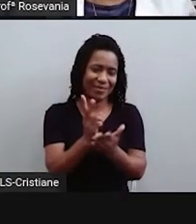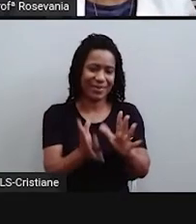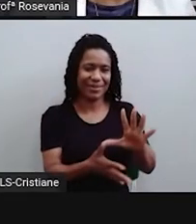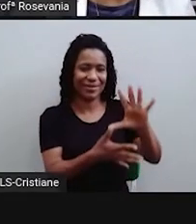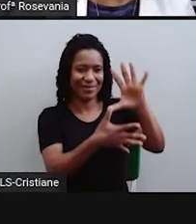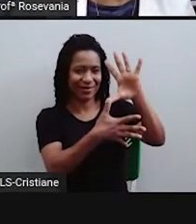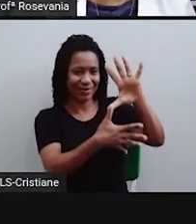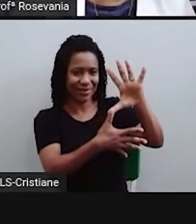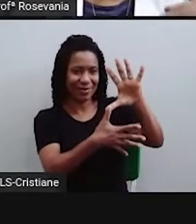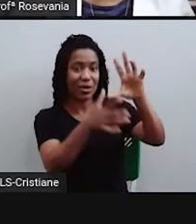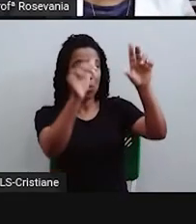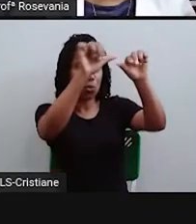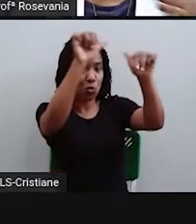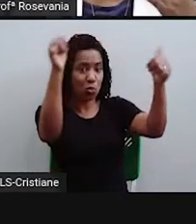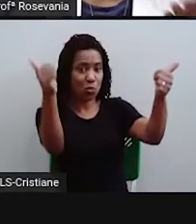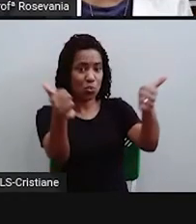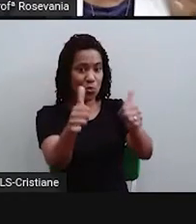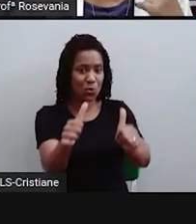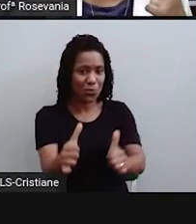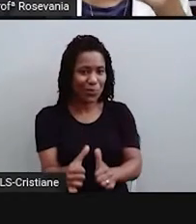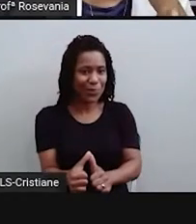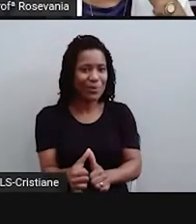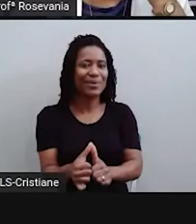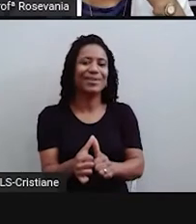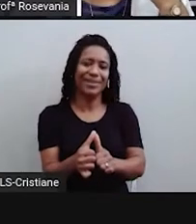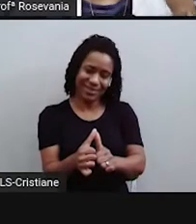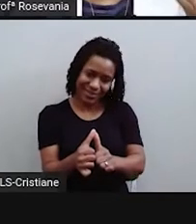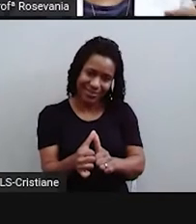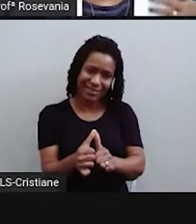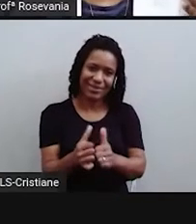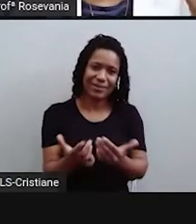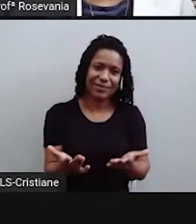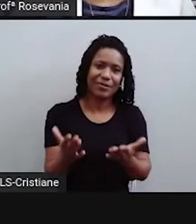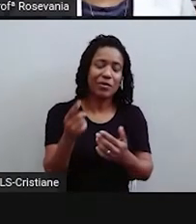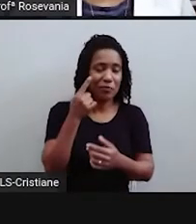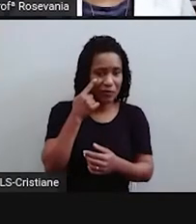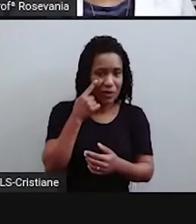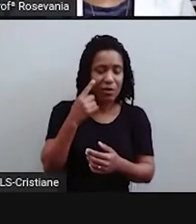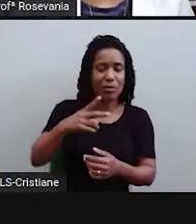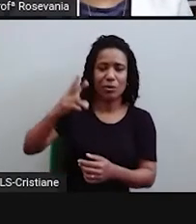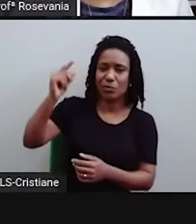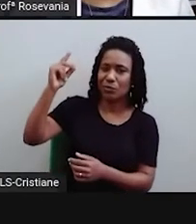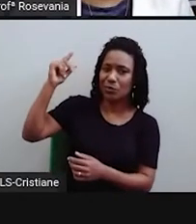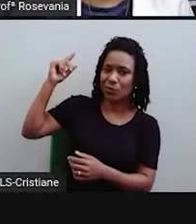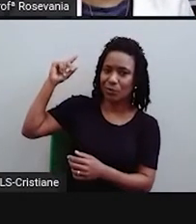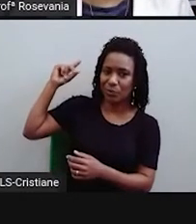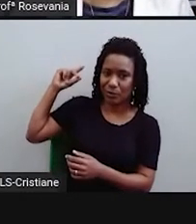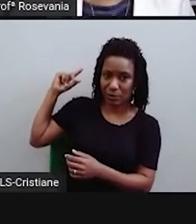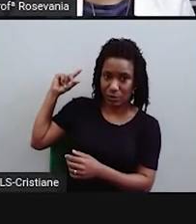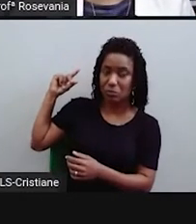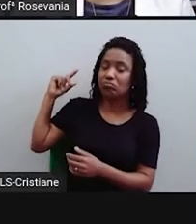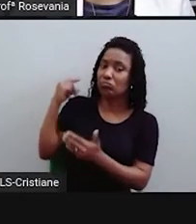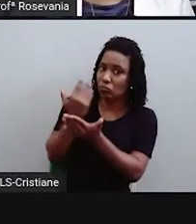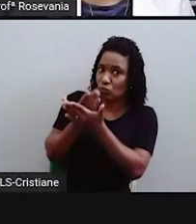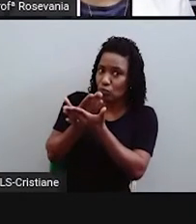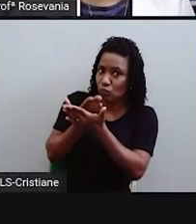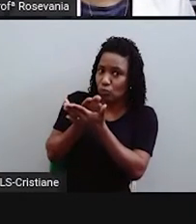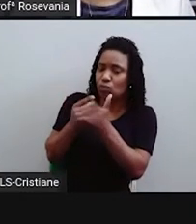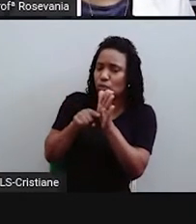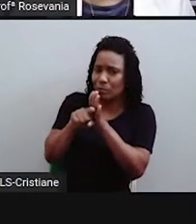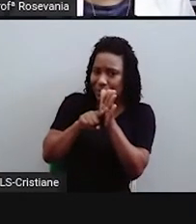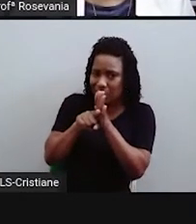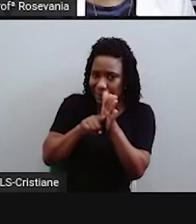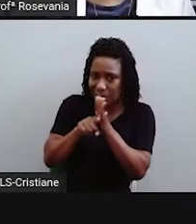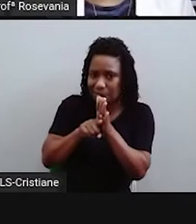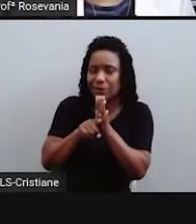trabalho antigo, né, dos nossos antigos, você percebe que foi feito com bastante critério mesmo. Então, eles observavam